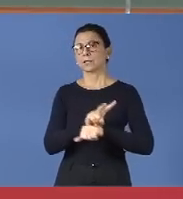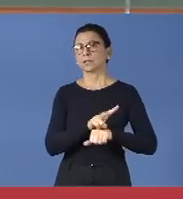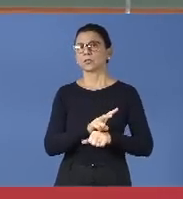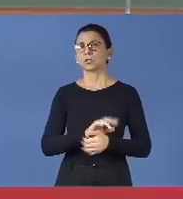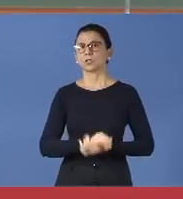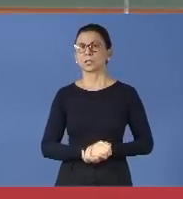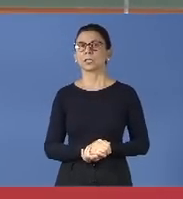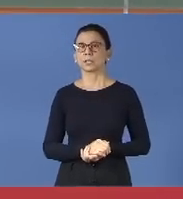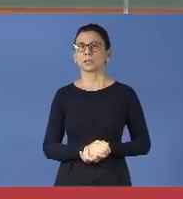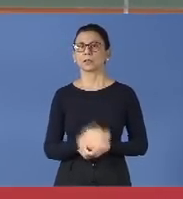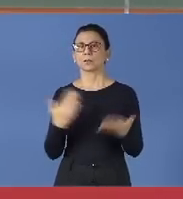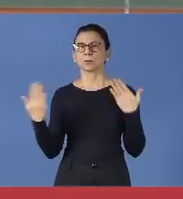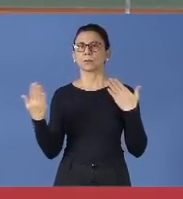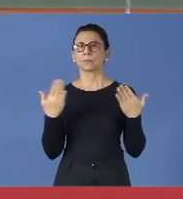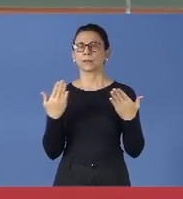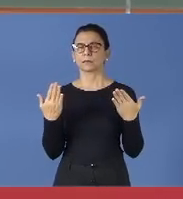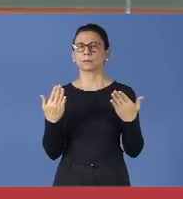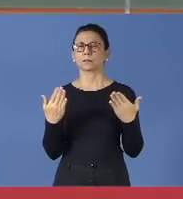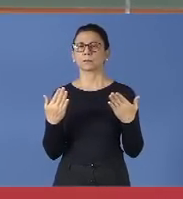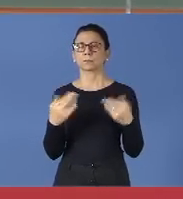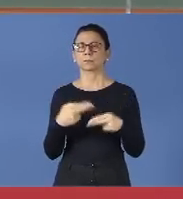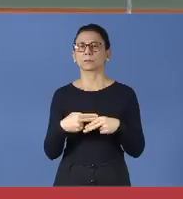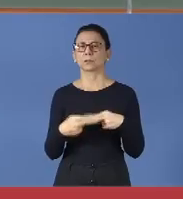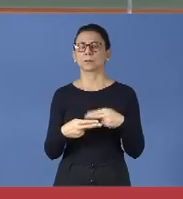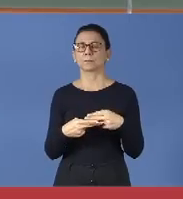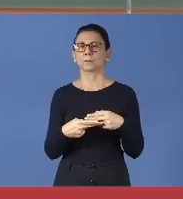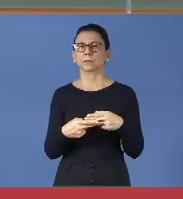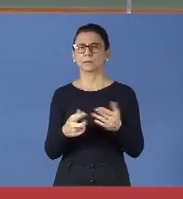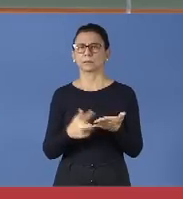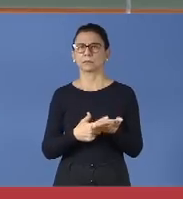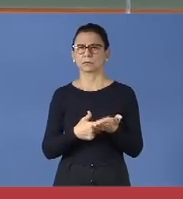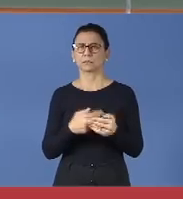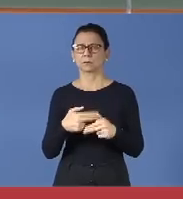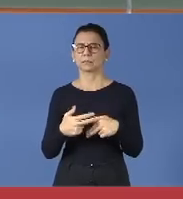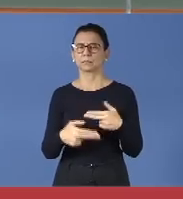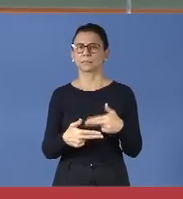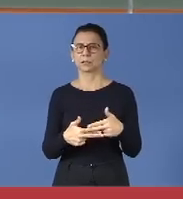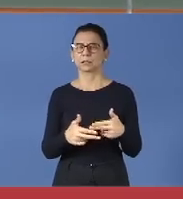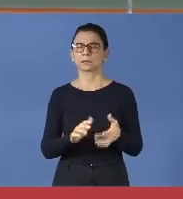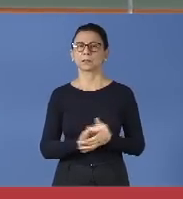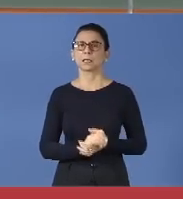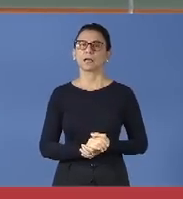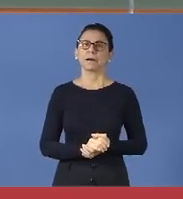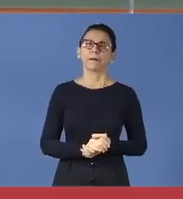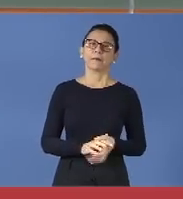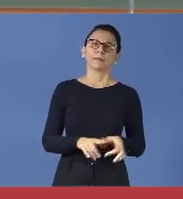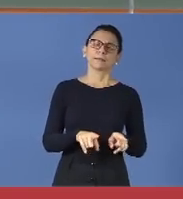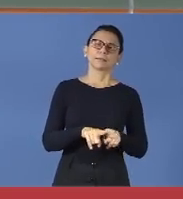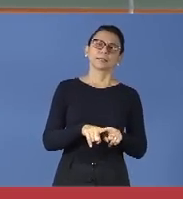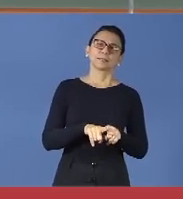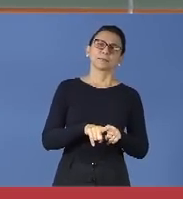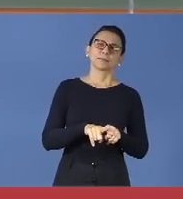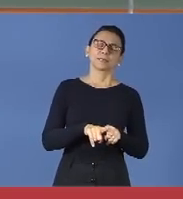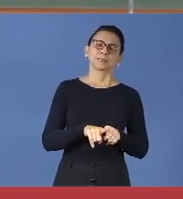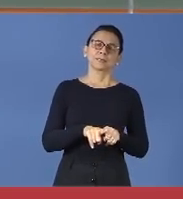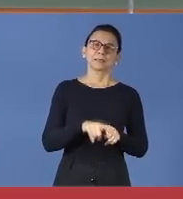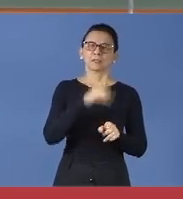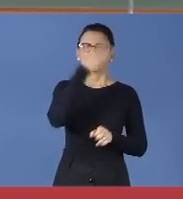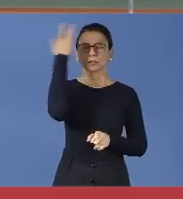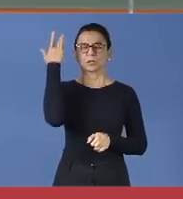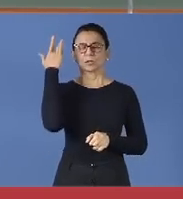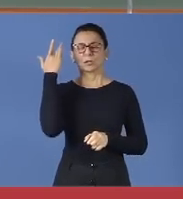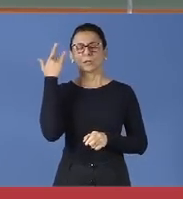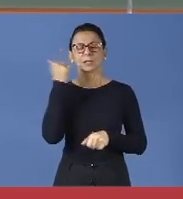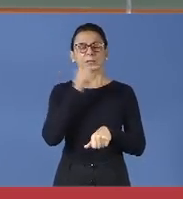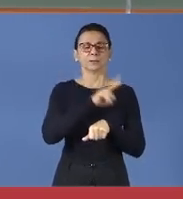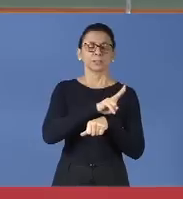de Neemias, no livro de Neemias. E a alegria de quem vigia ou